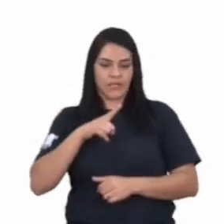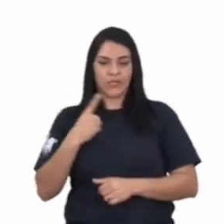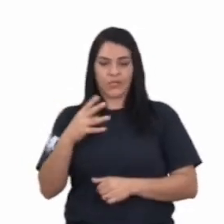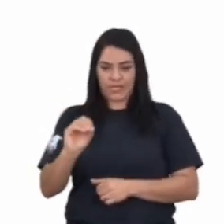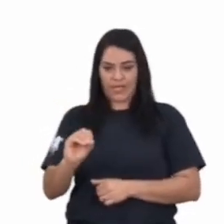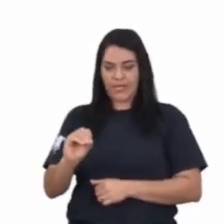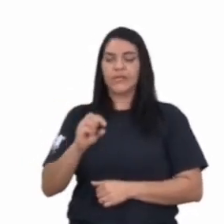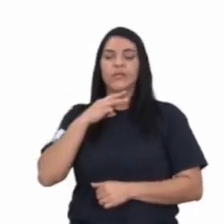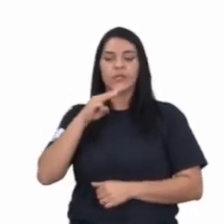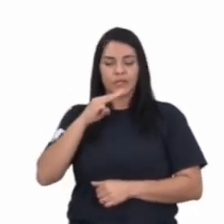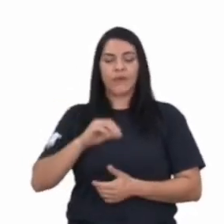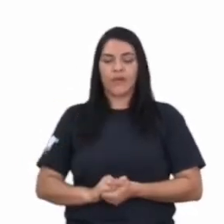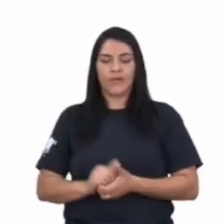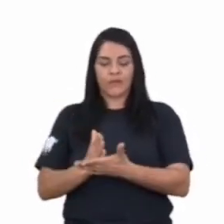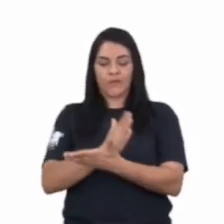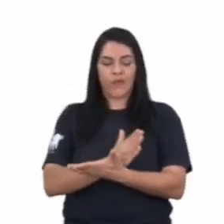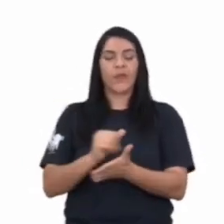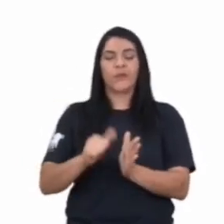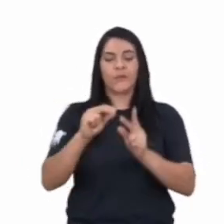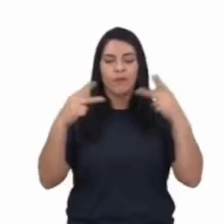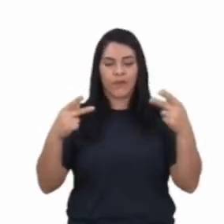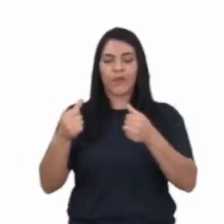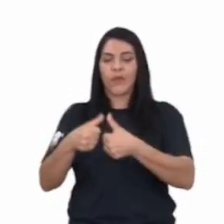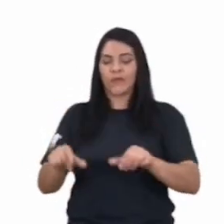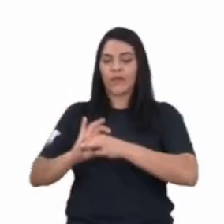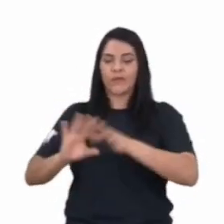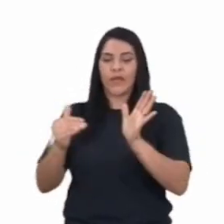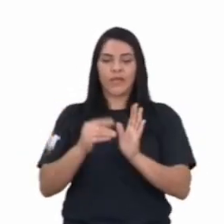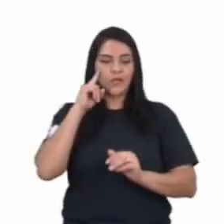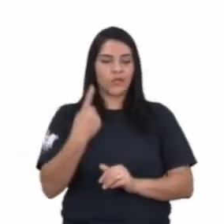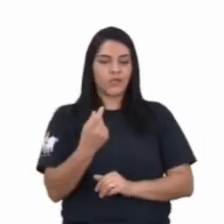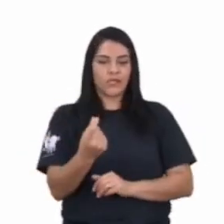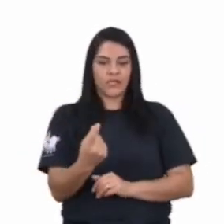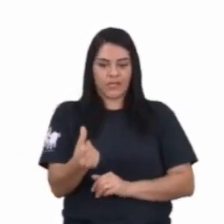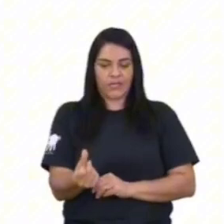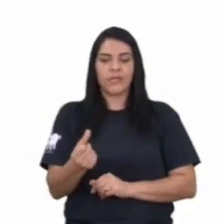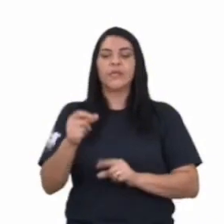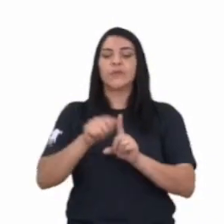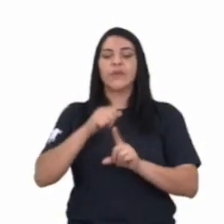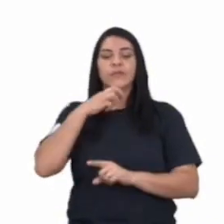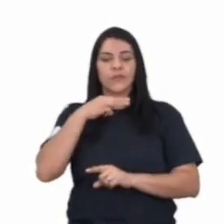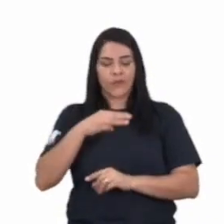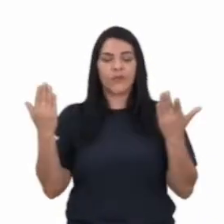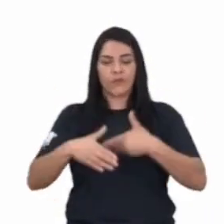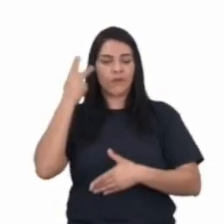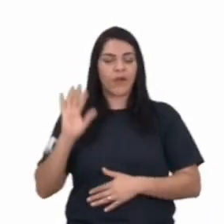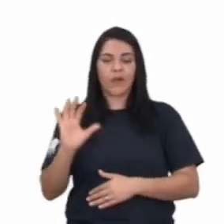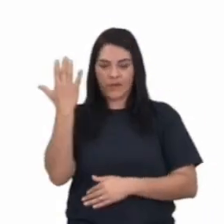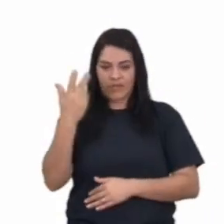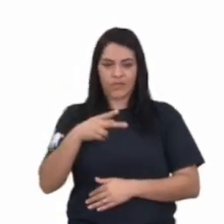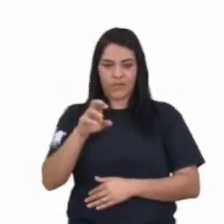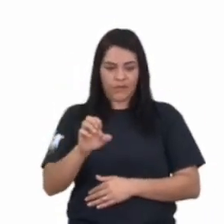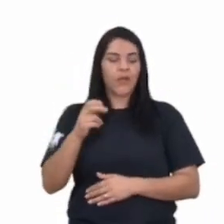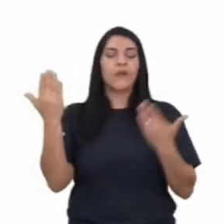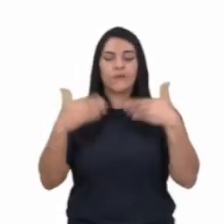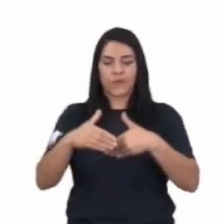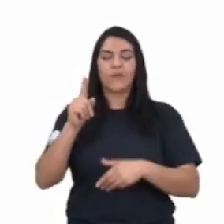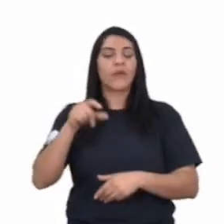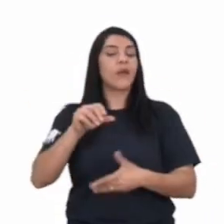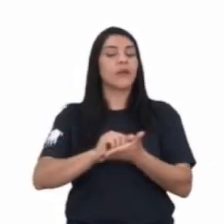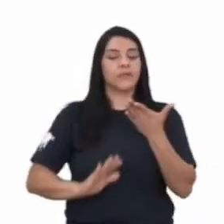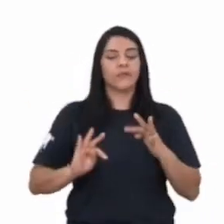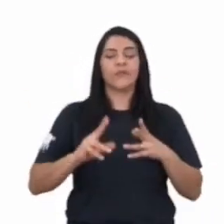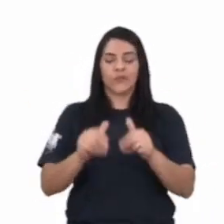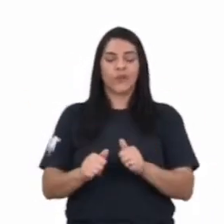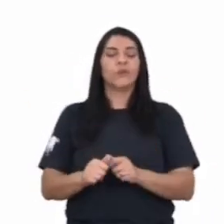março, então passou essa primeira metade aqui do primeiro bimestre, e ela fica disponível até o dia 16 de março. E a revisão da prova paulista acontece ali no período pré-prova paulista, que é justamente essa atividade aí de